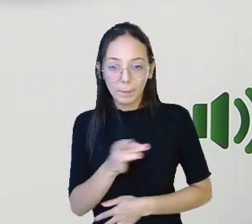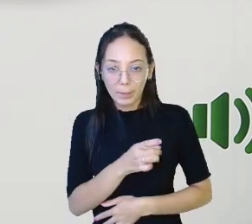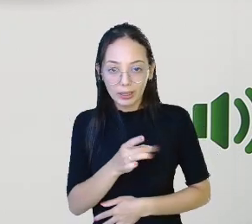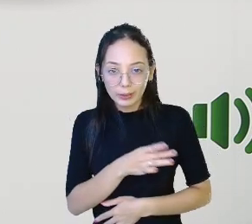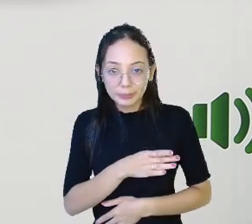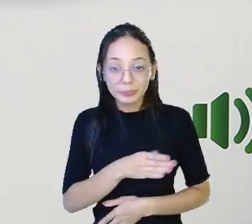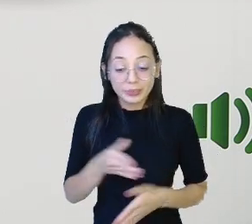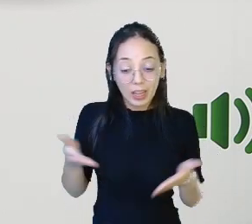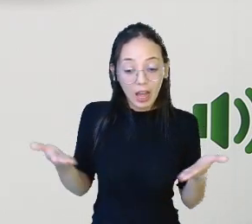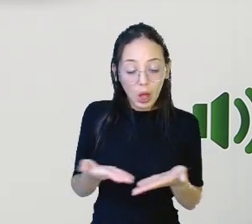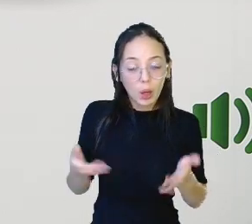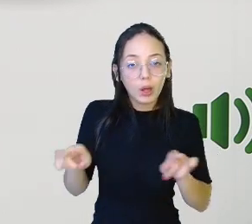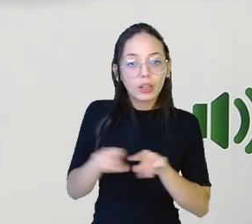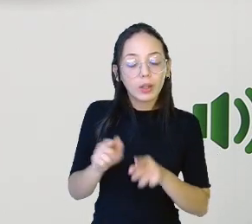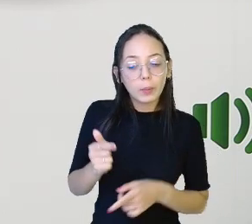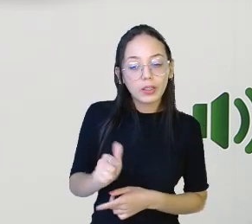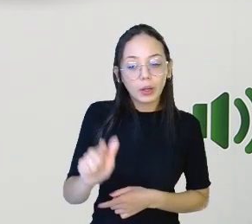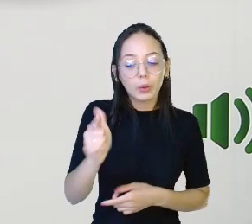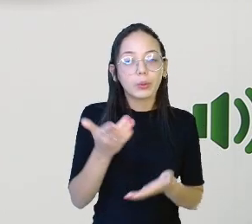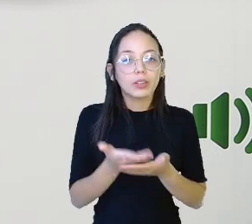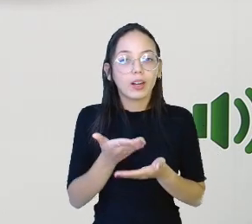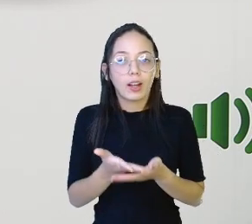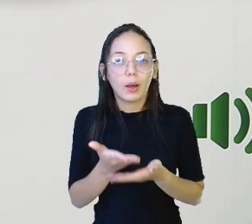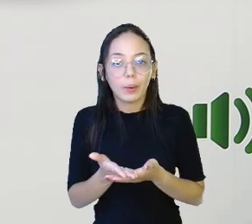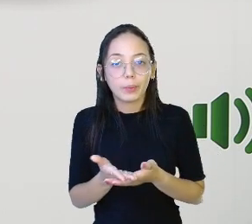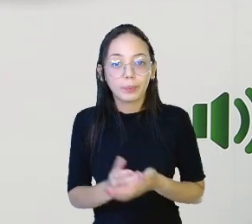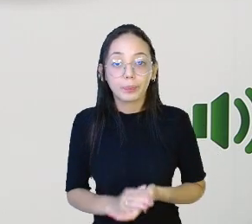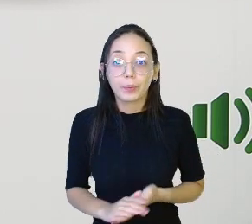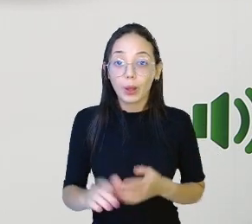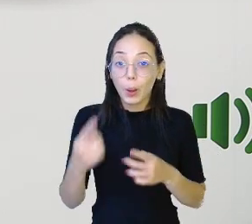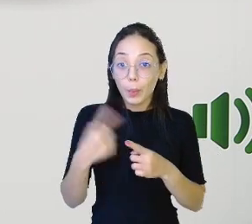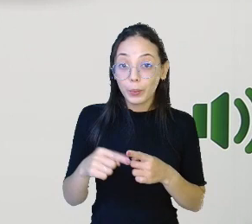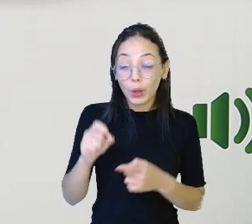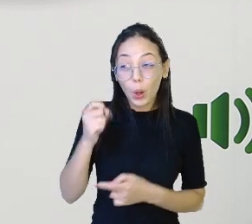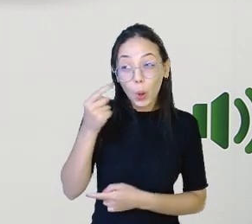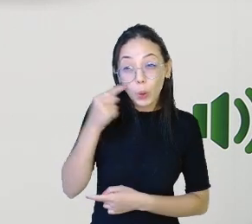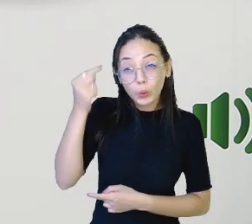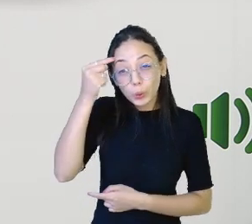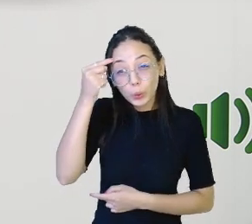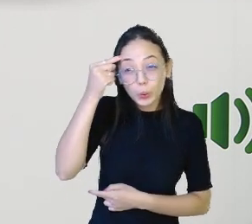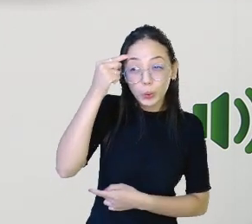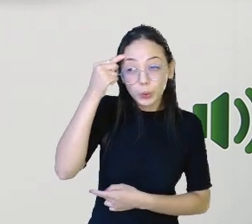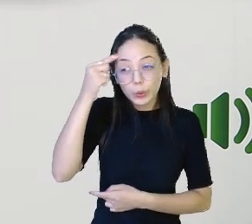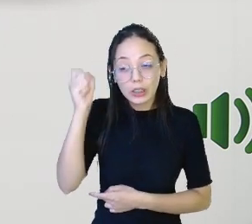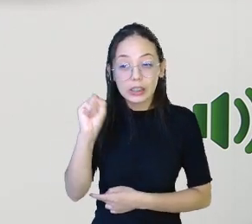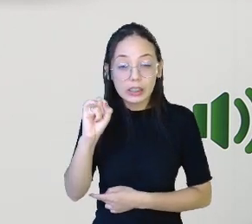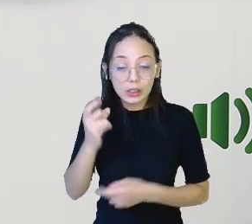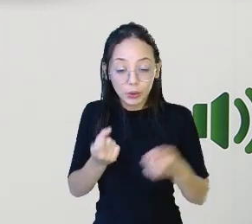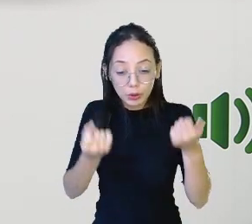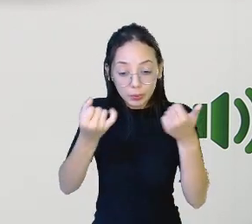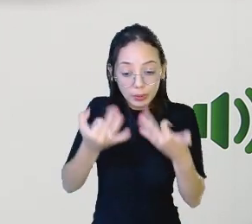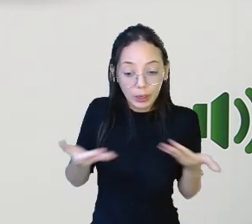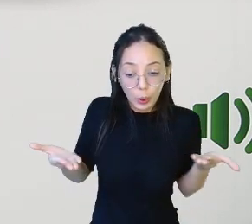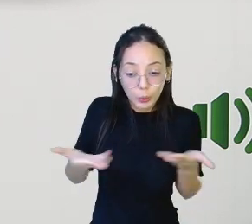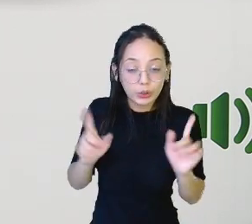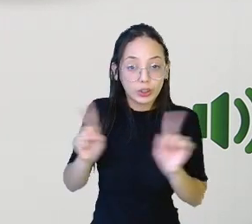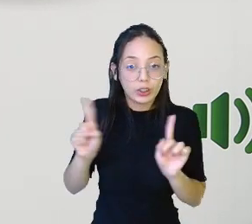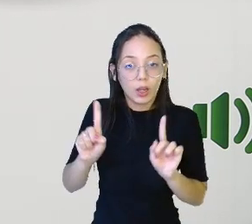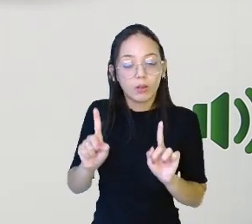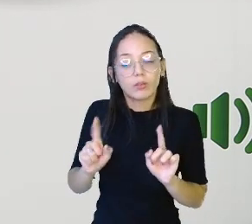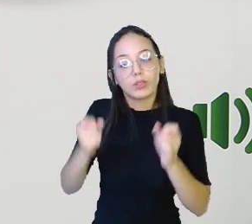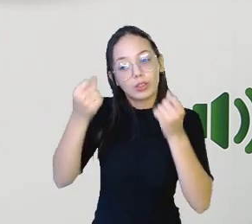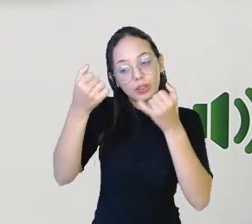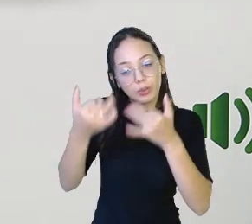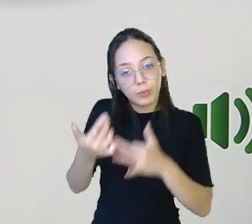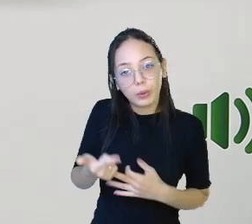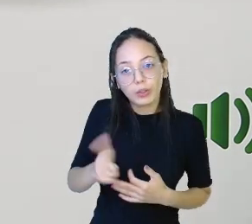próxima aula. Então você vai anotando que, quem sabe, a dúvida que surge hoje, se nós não tirarmos hoje, poderemos tirar na